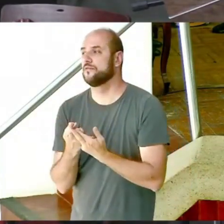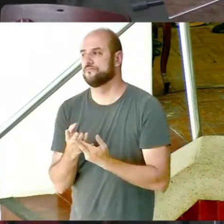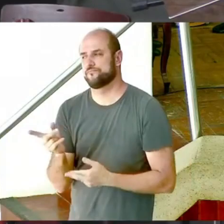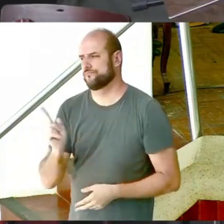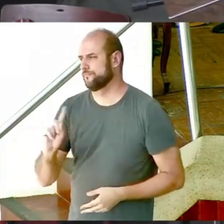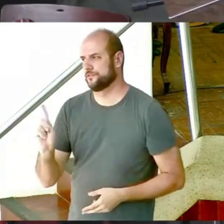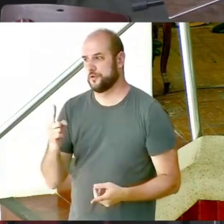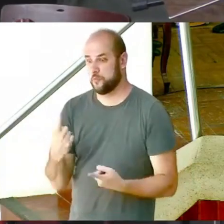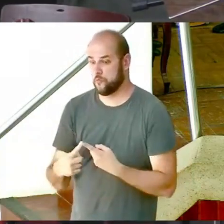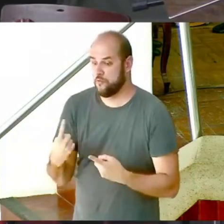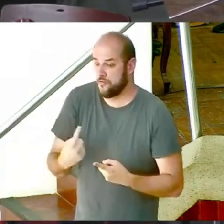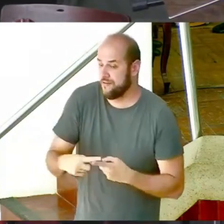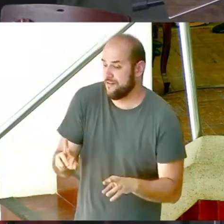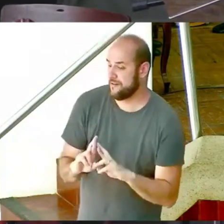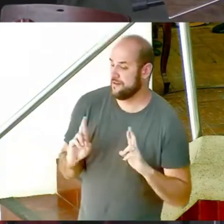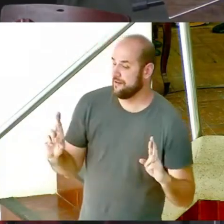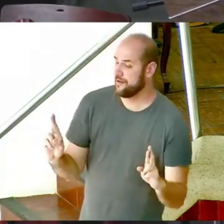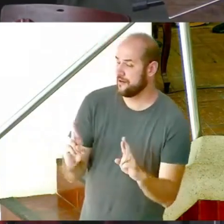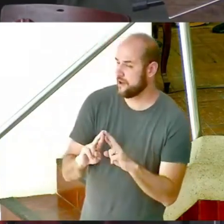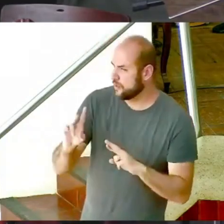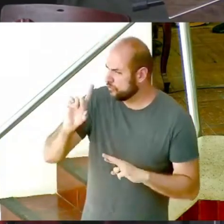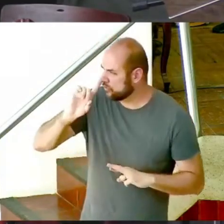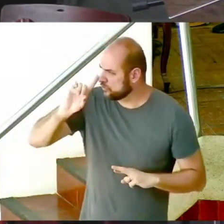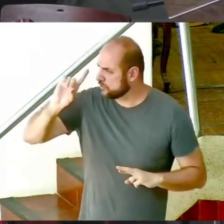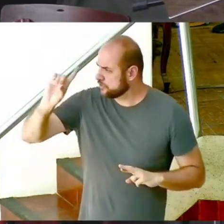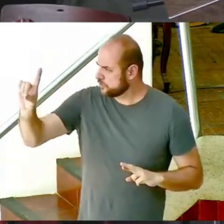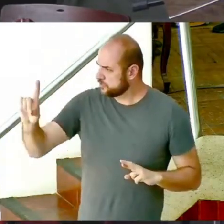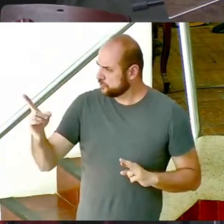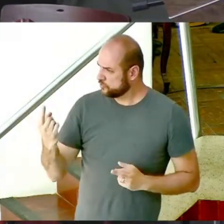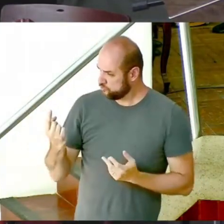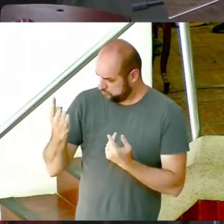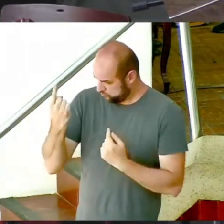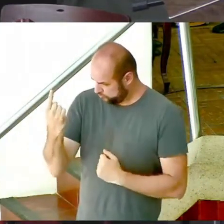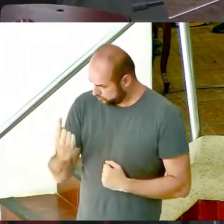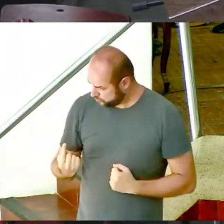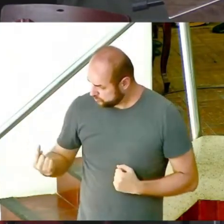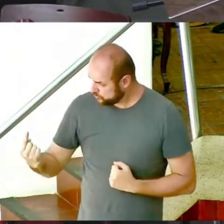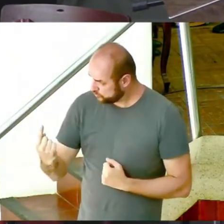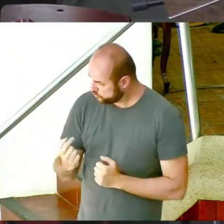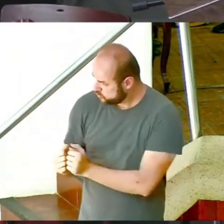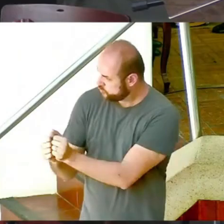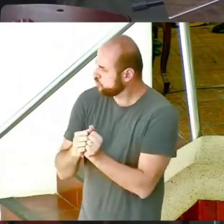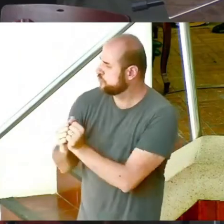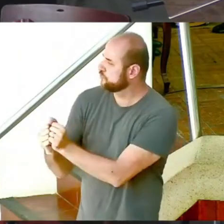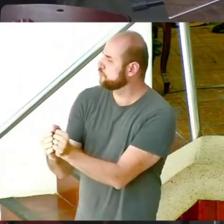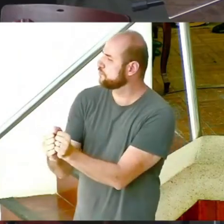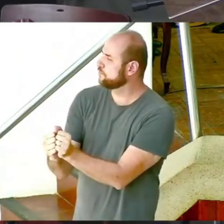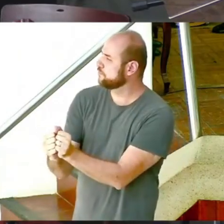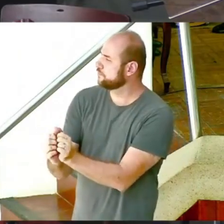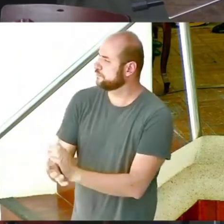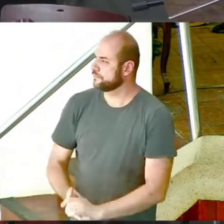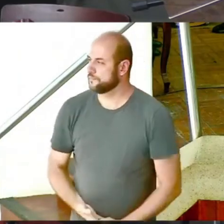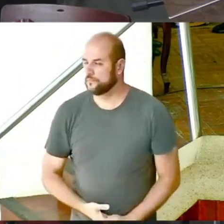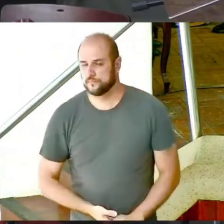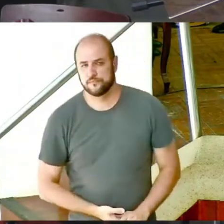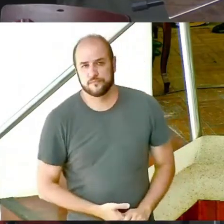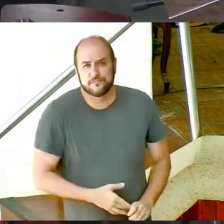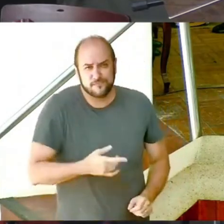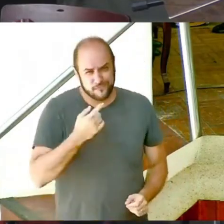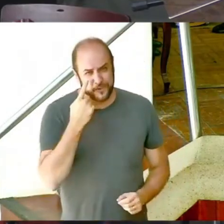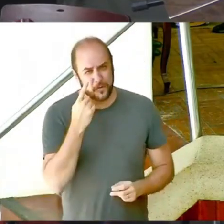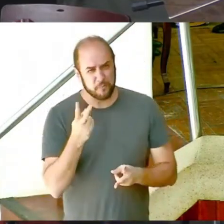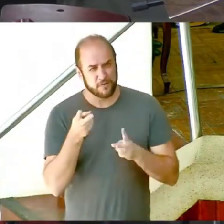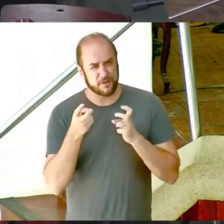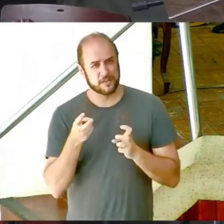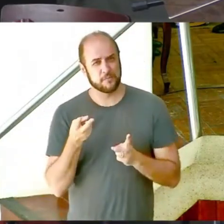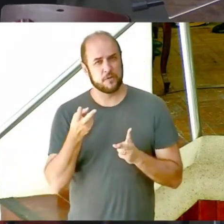o reino de Deus está entre vocês. Eis aqui algo, ou um outro